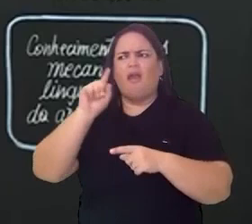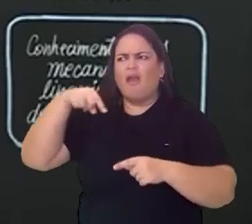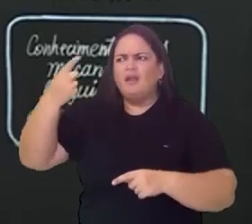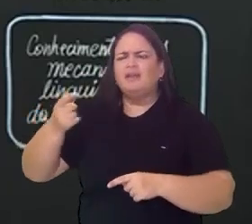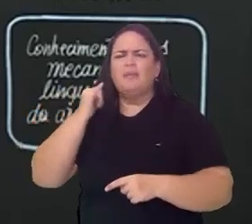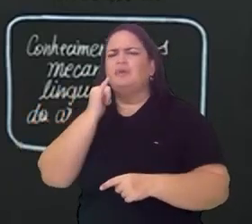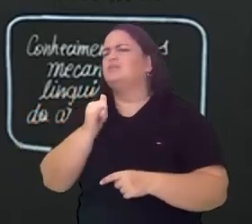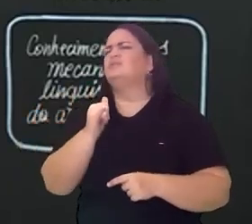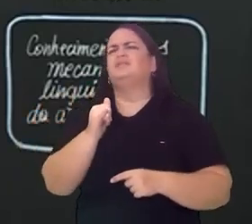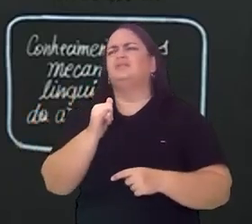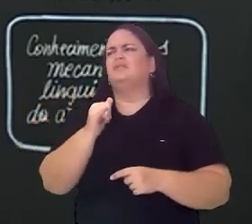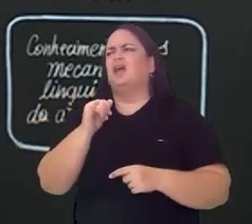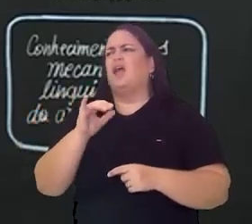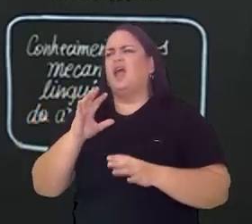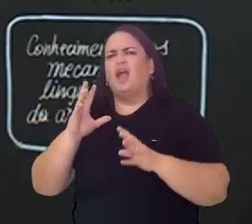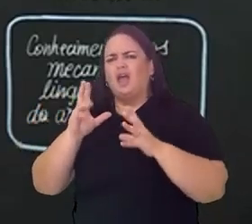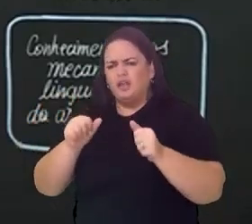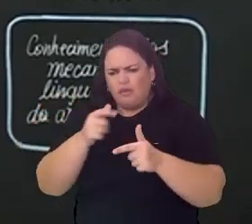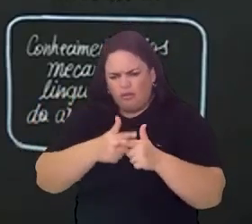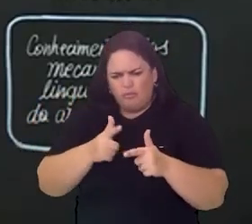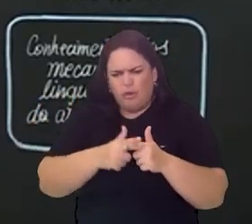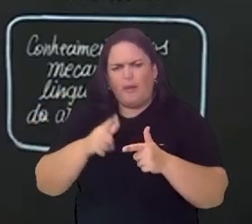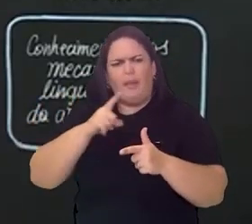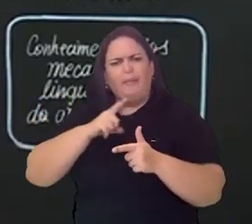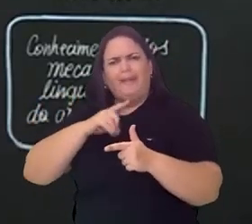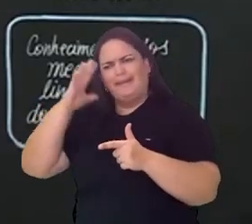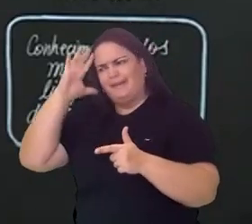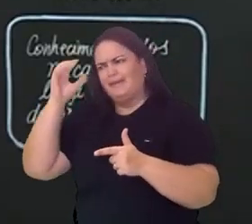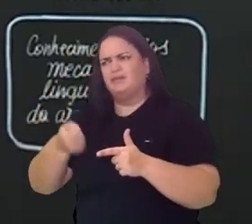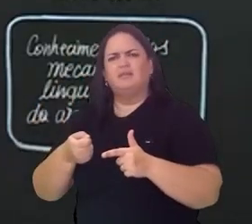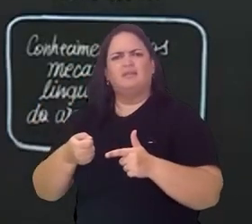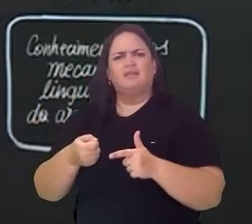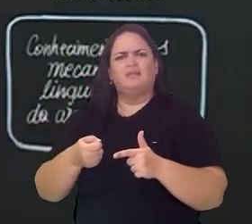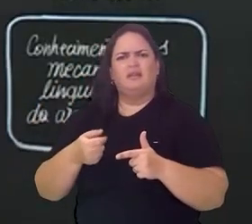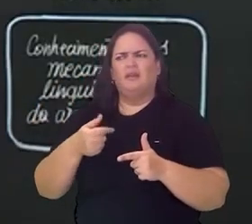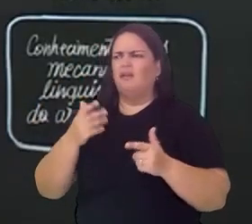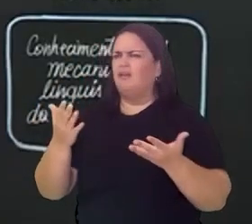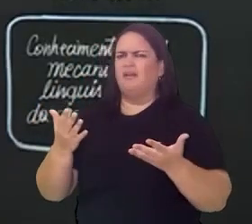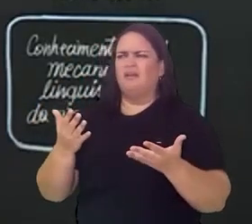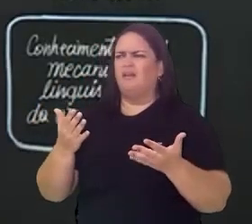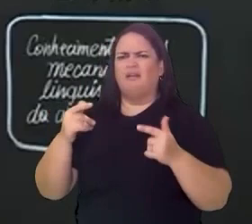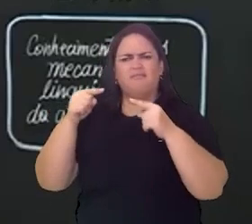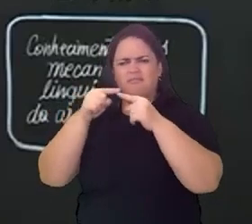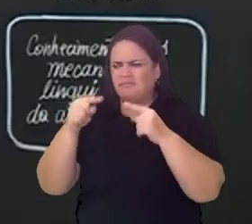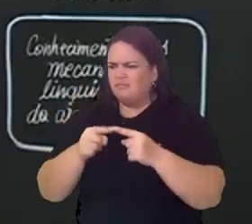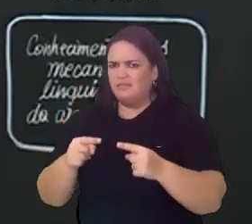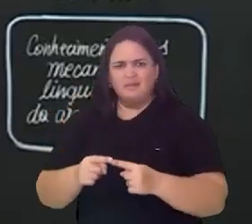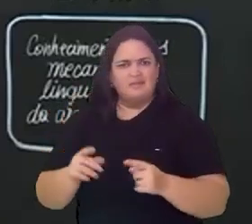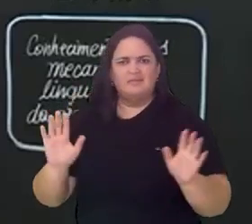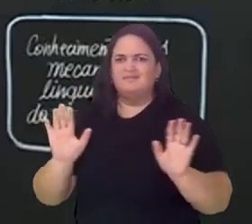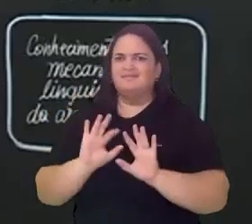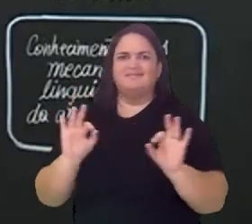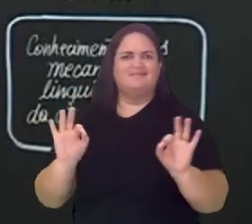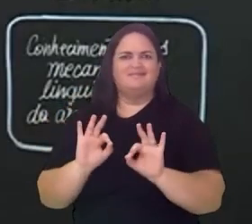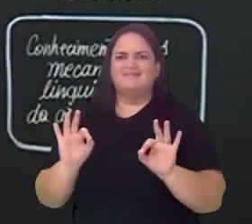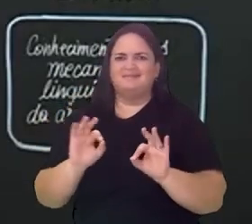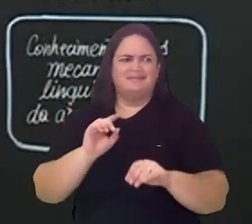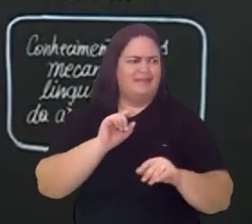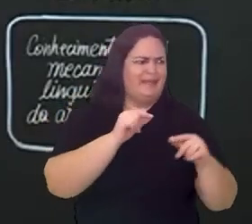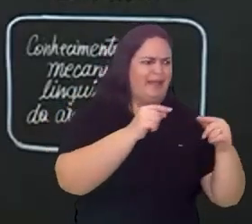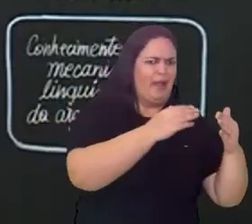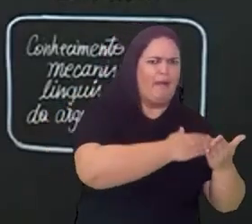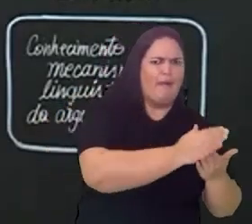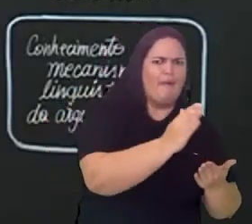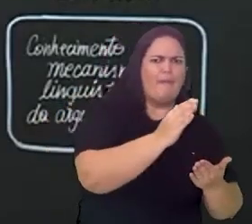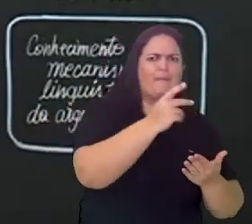solução. Ou seja, como é que eu disse no início que era um problema grave, as coisas não podem continuar assim, de repente já há solução para tudo. Ou seja,